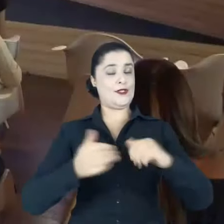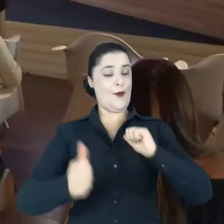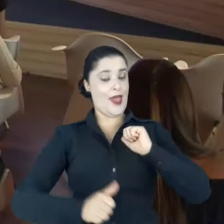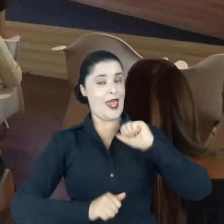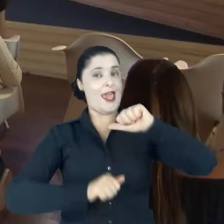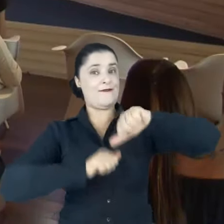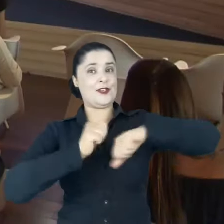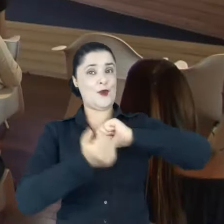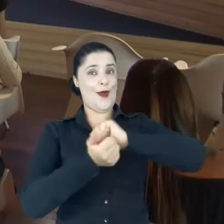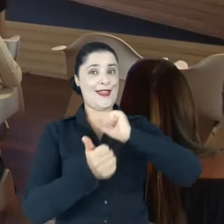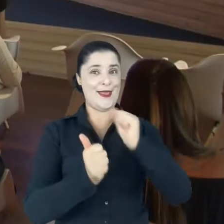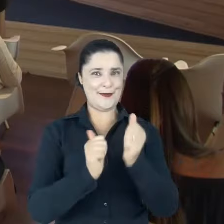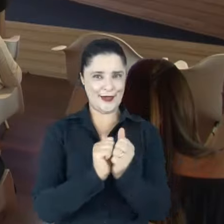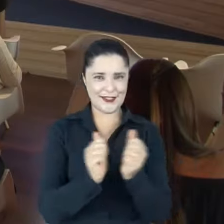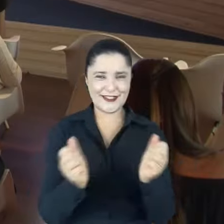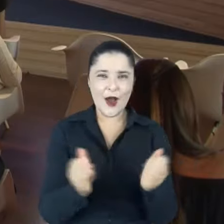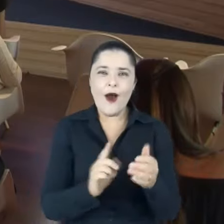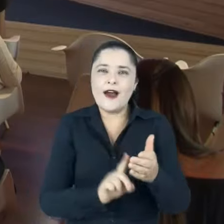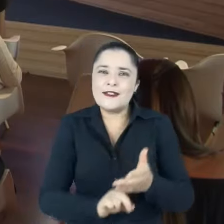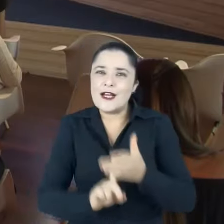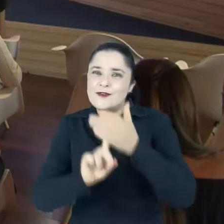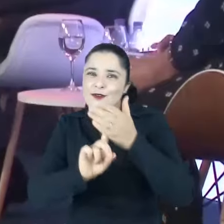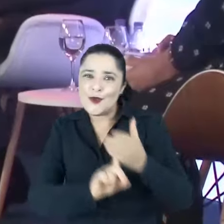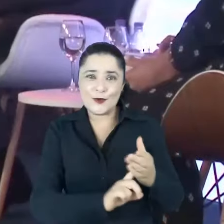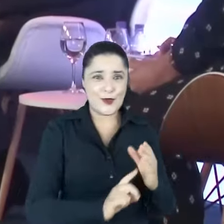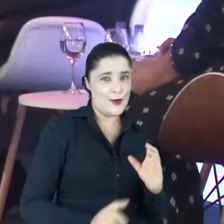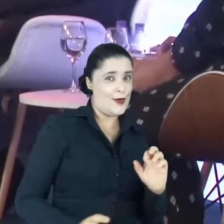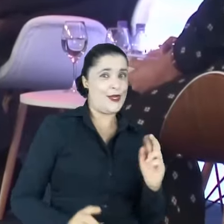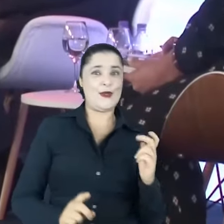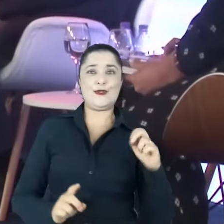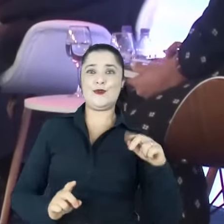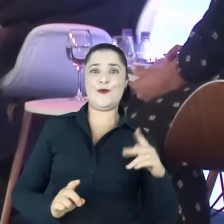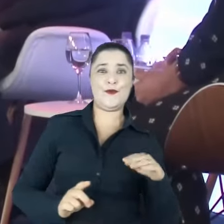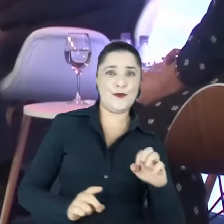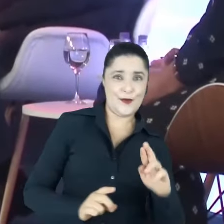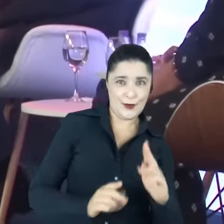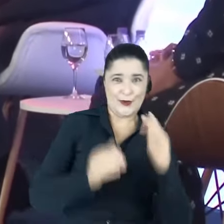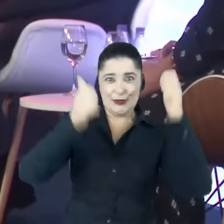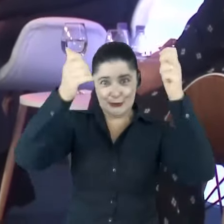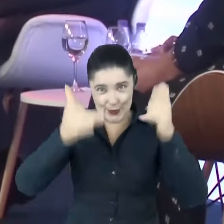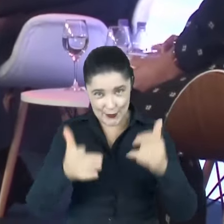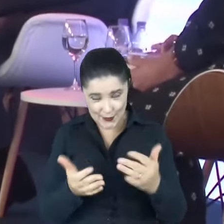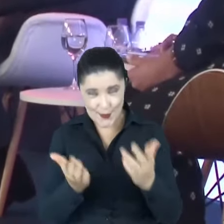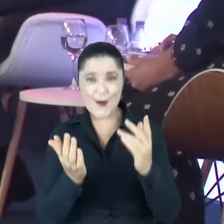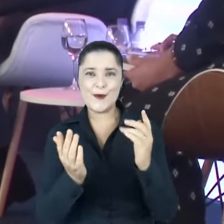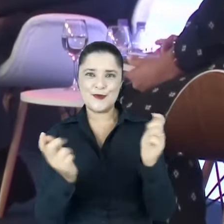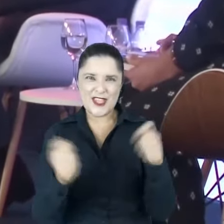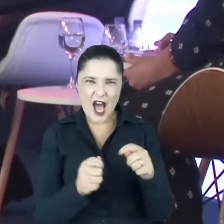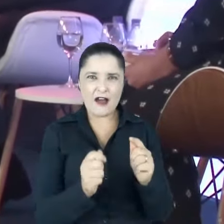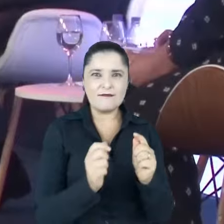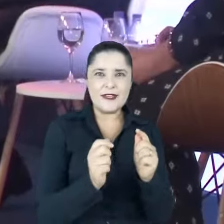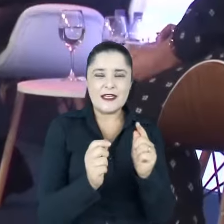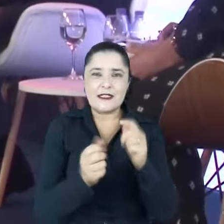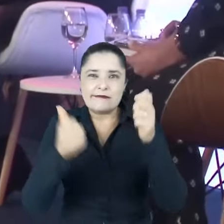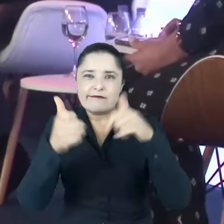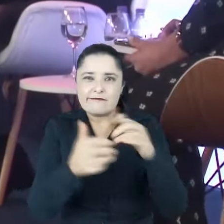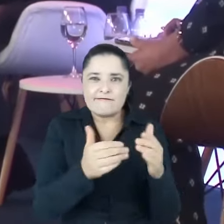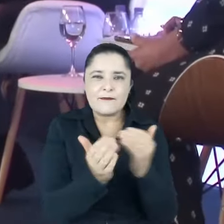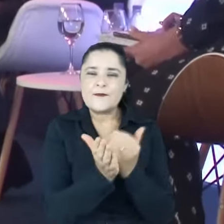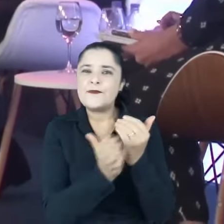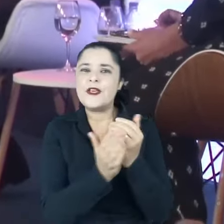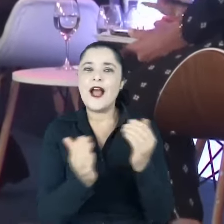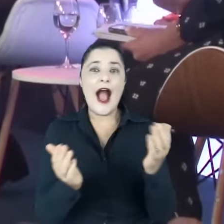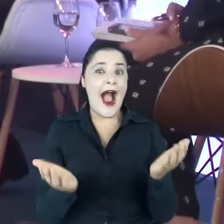as tecnologias que o Christoph colocou que estão ajudando a abater, vamos assim dizer, vou chegar em você agora,